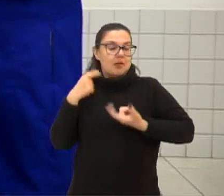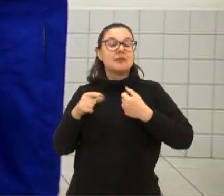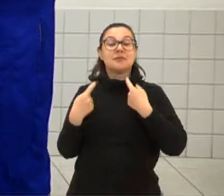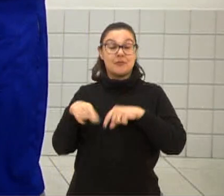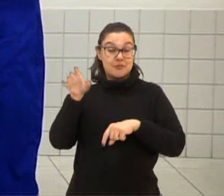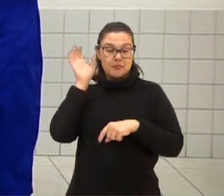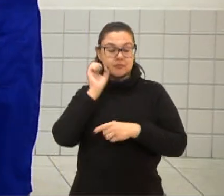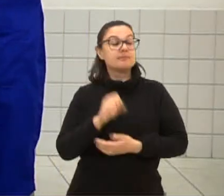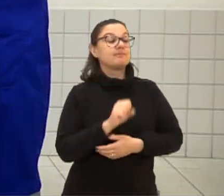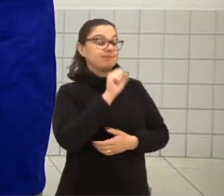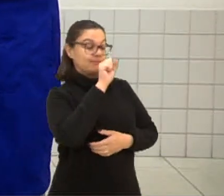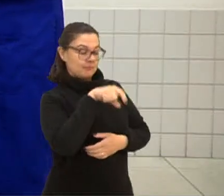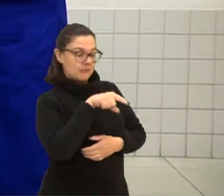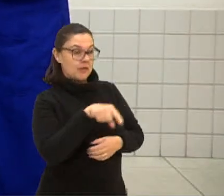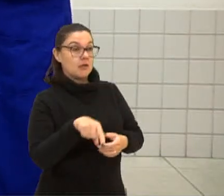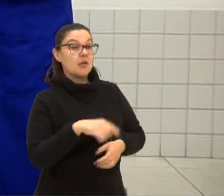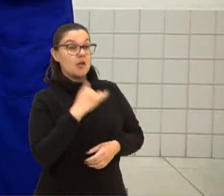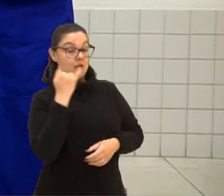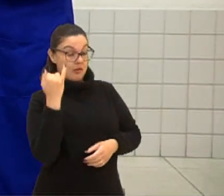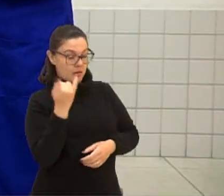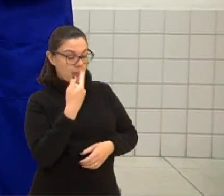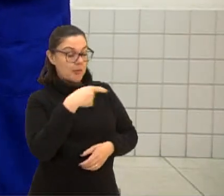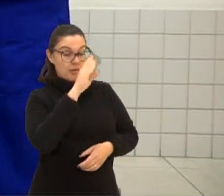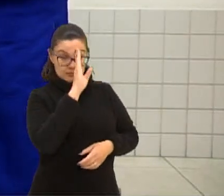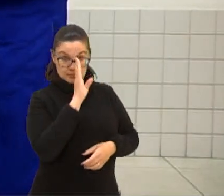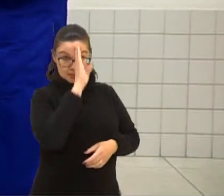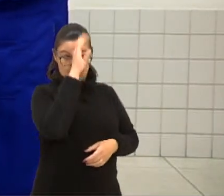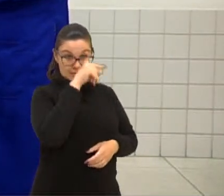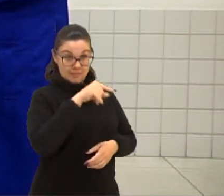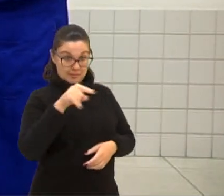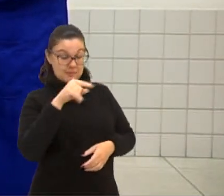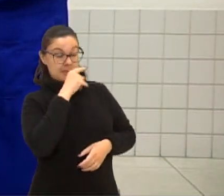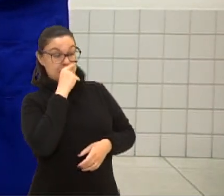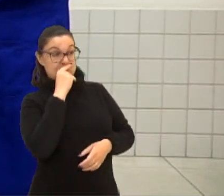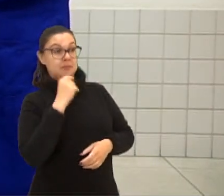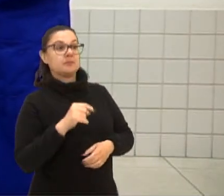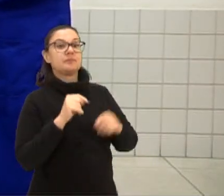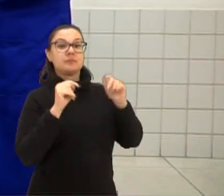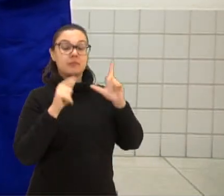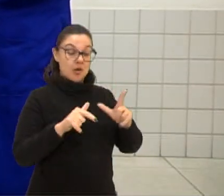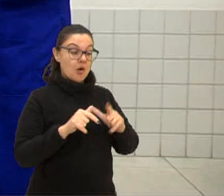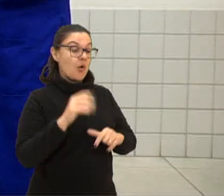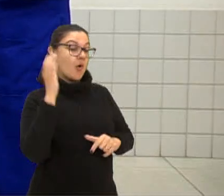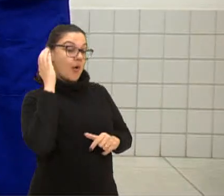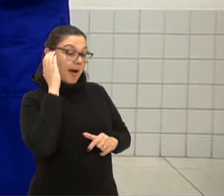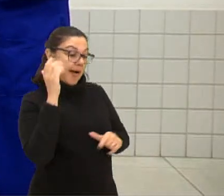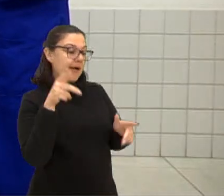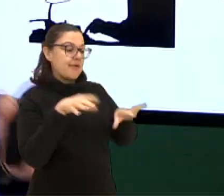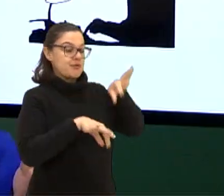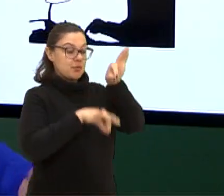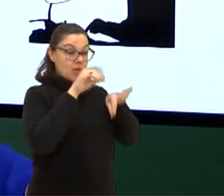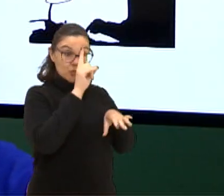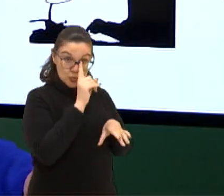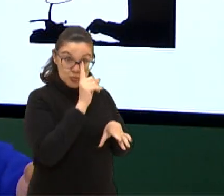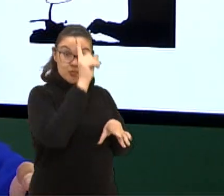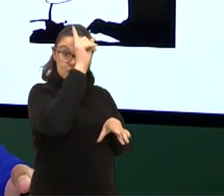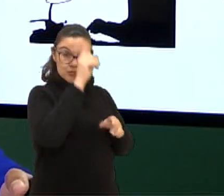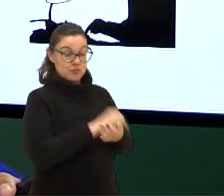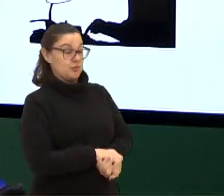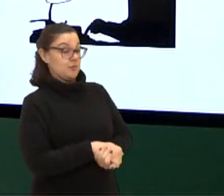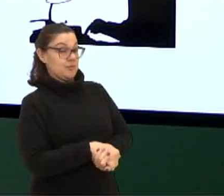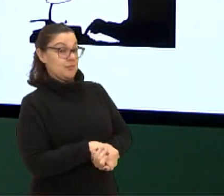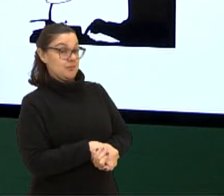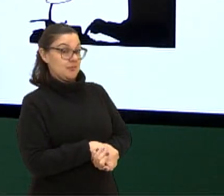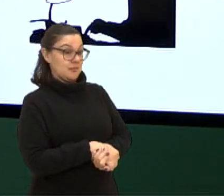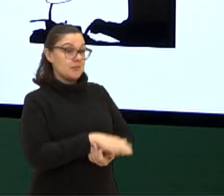também. Sim. Então, é importante ressaltar. O programa de radioteatro ele era feito num único dia. Sim.